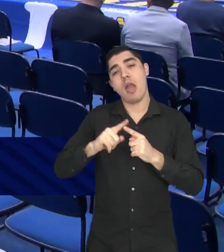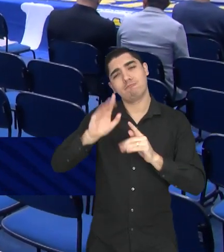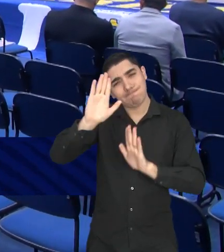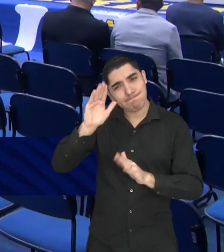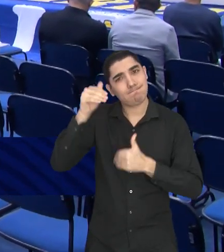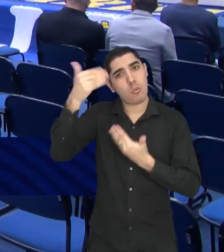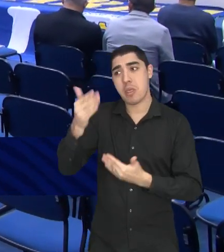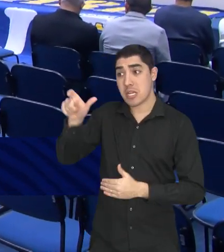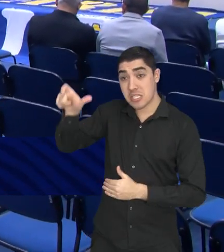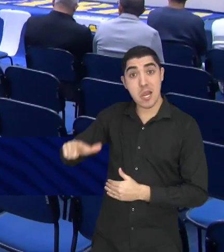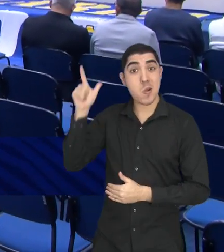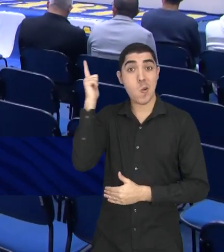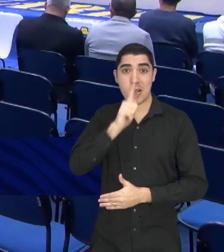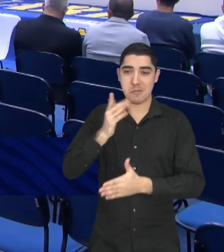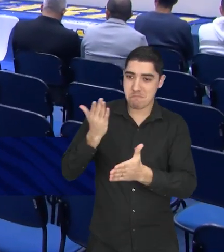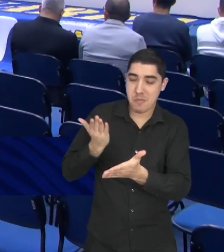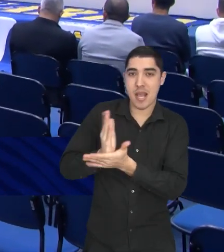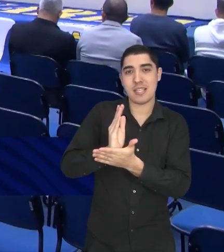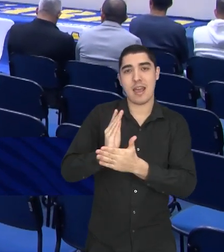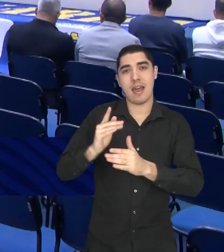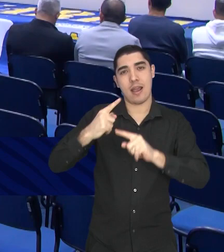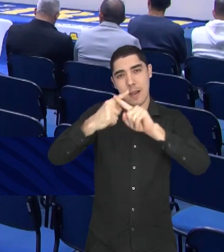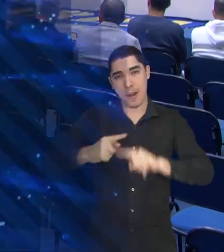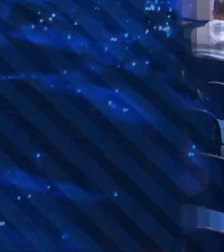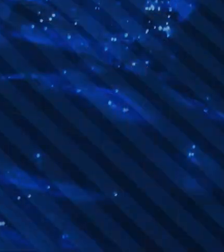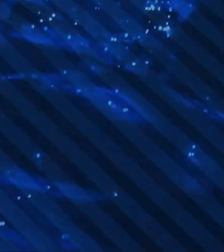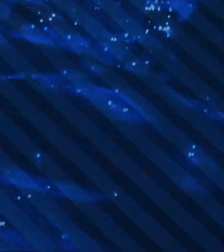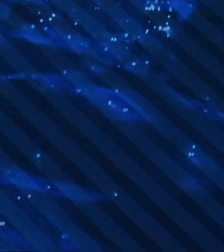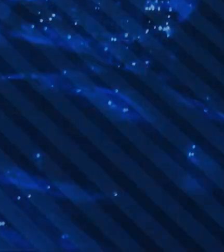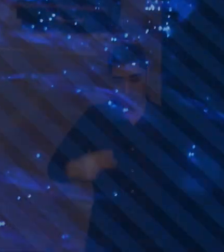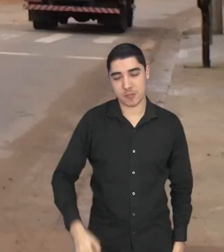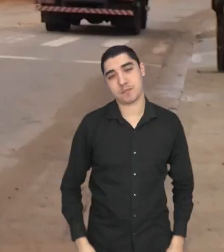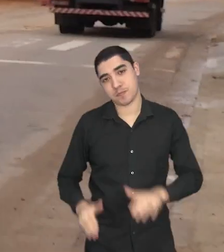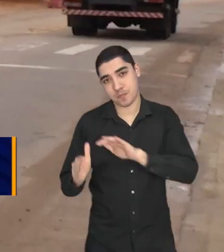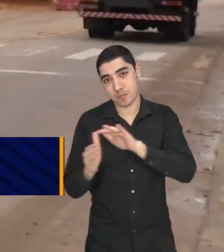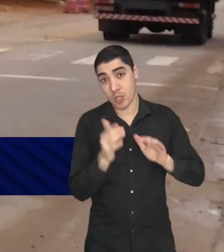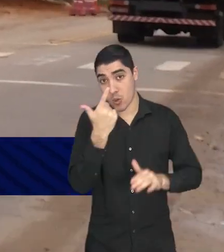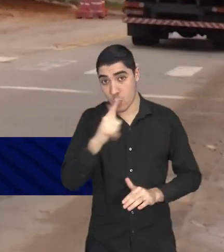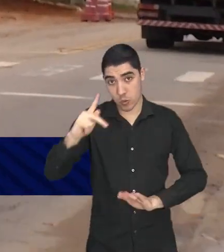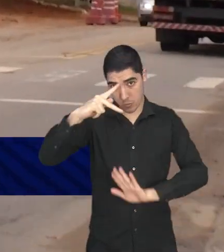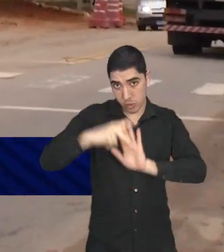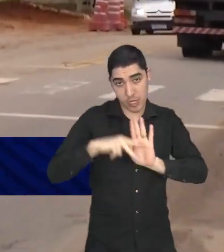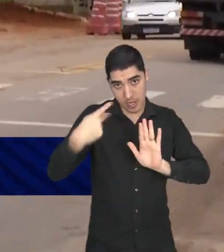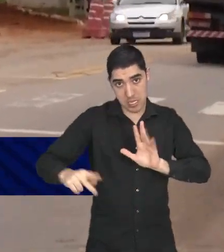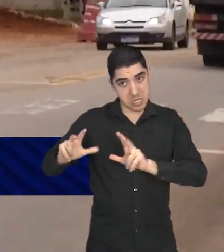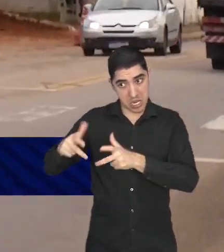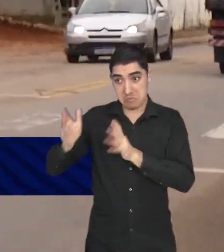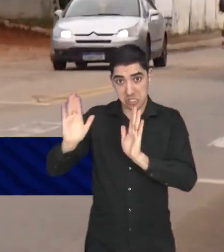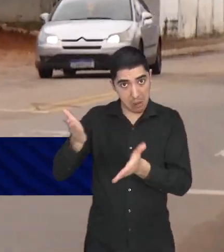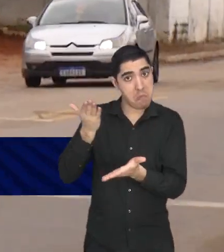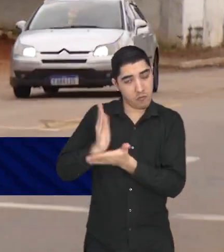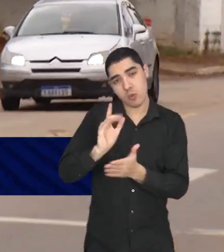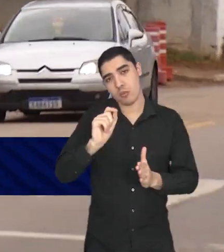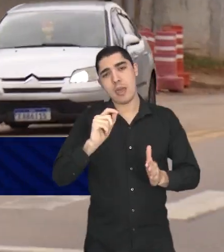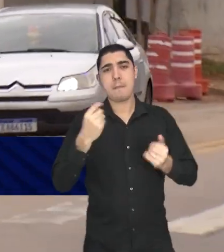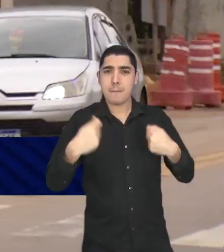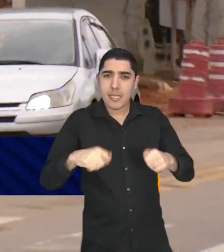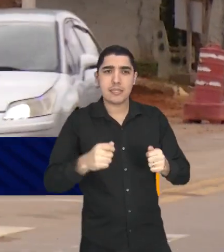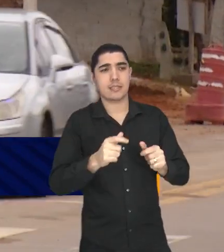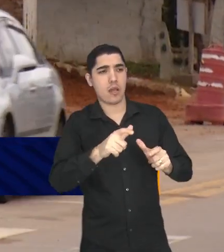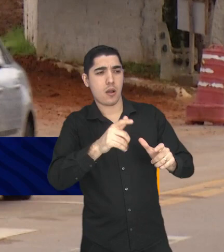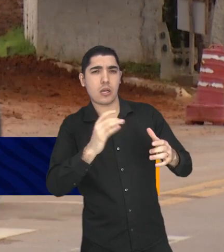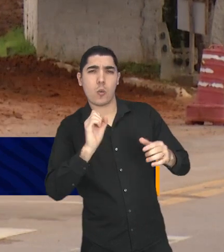pela vaga conquistada na Série A2 do Paulista. Projeto aprovado na Câmara cria em São José uma política